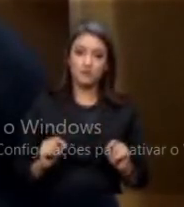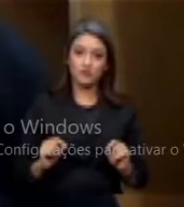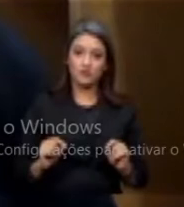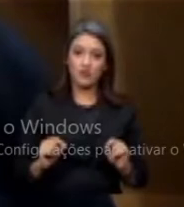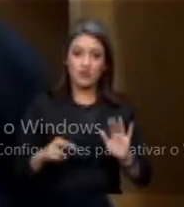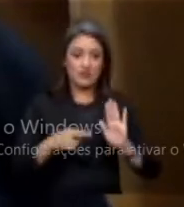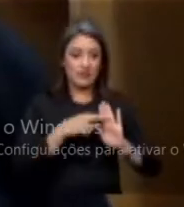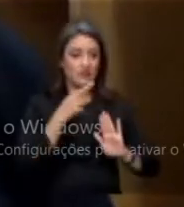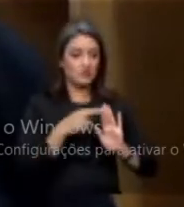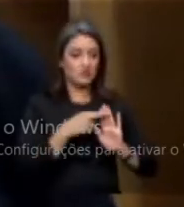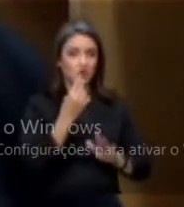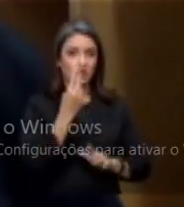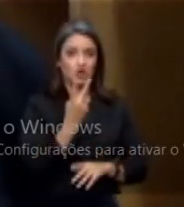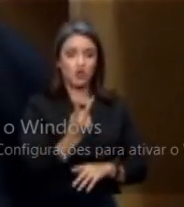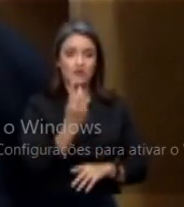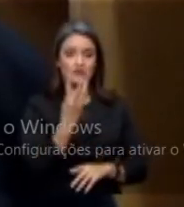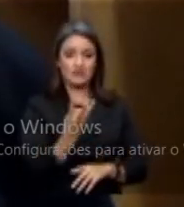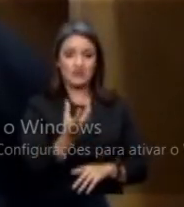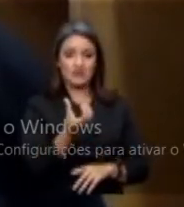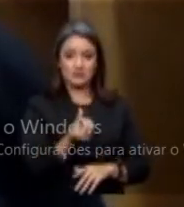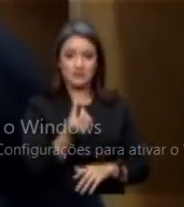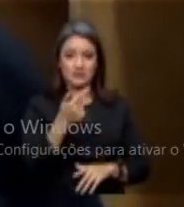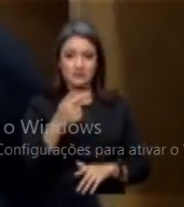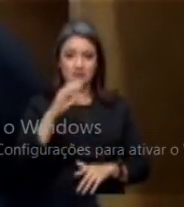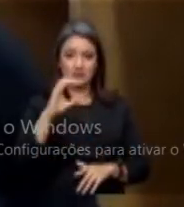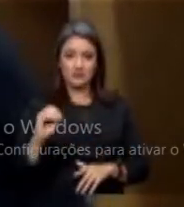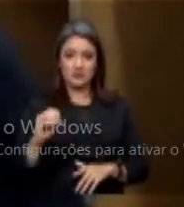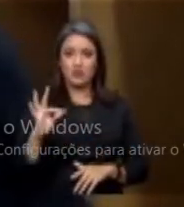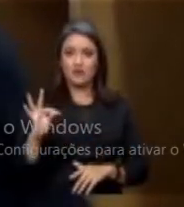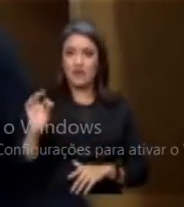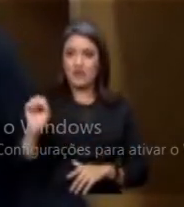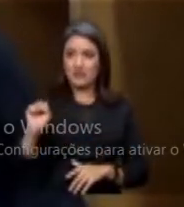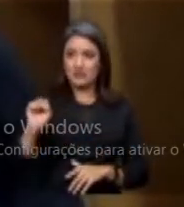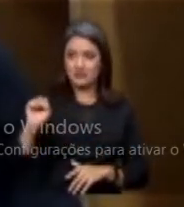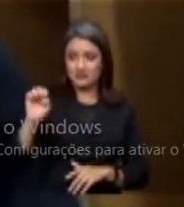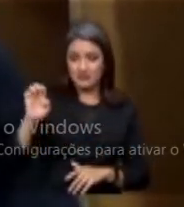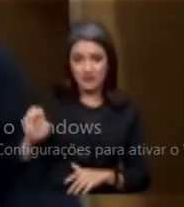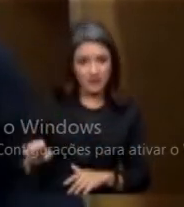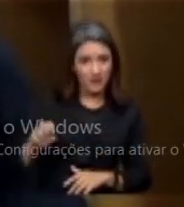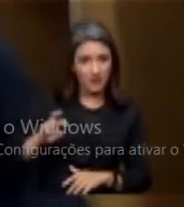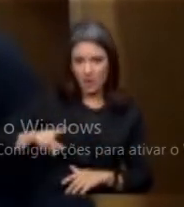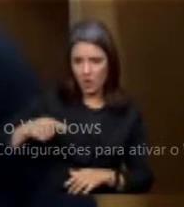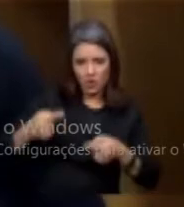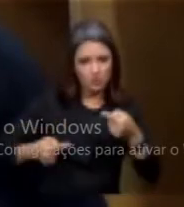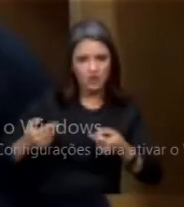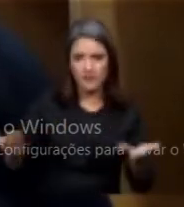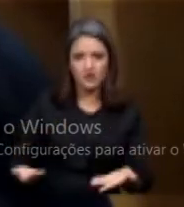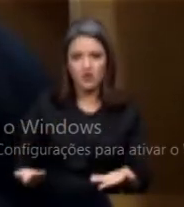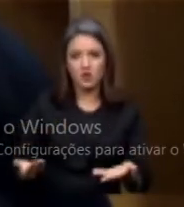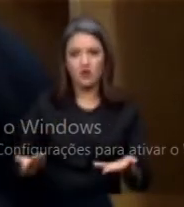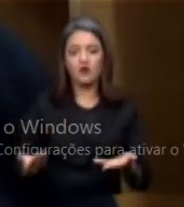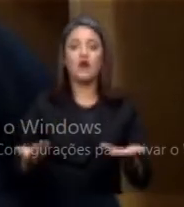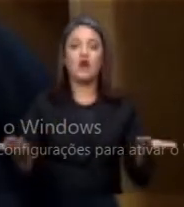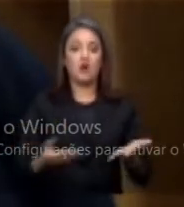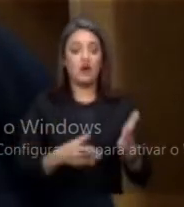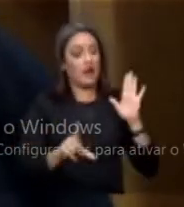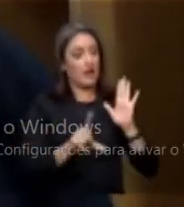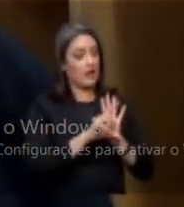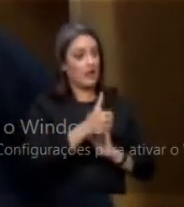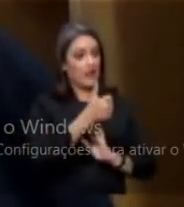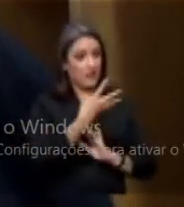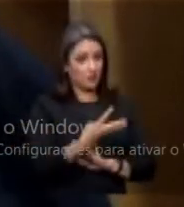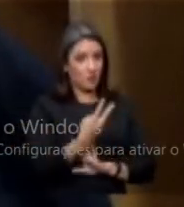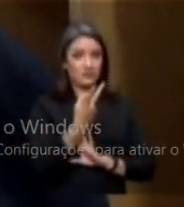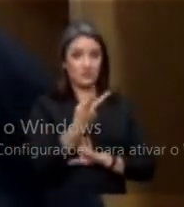Resolução 23670 do TSE. O objeto desta ADIM é a Lei 14.208.